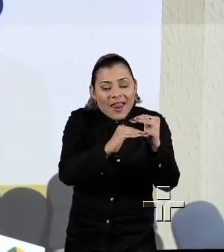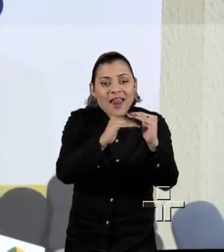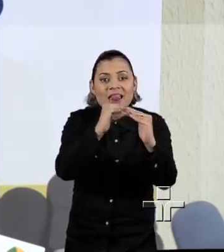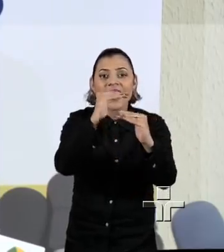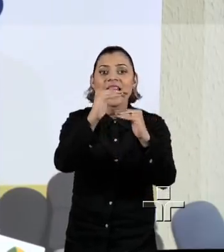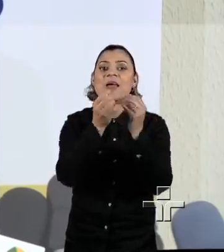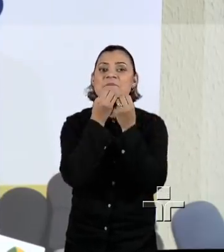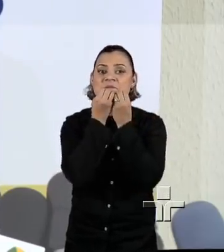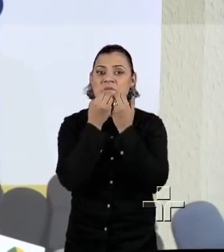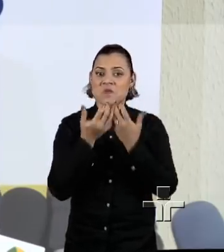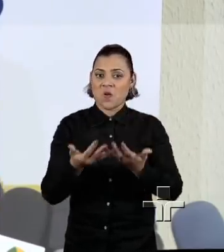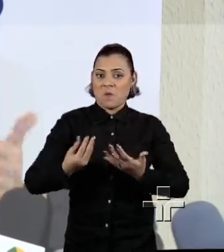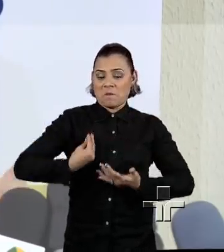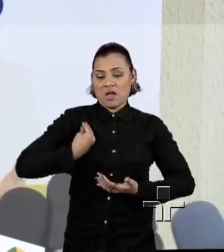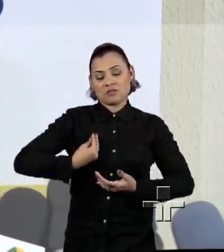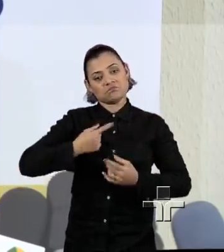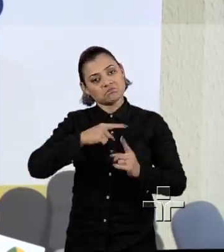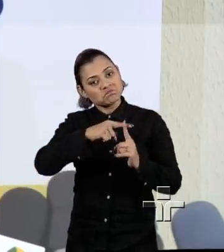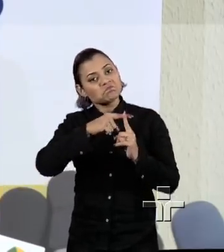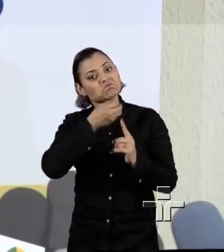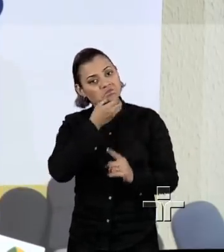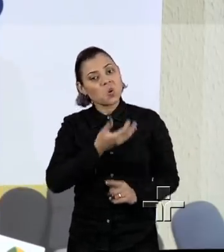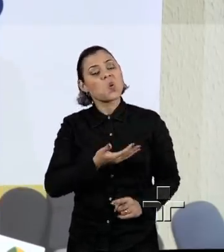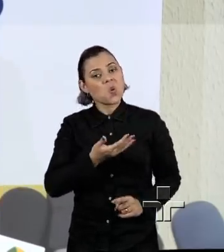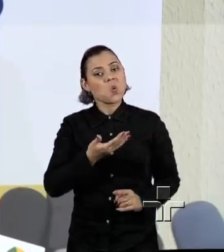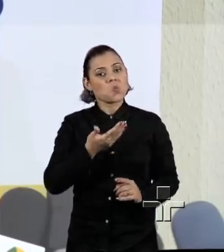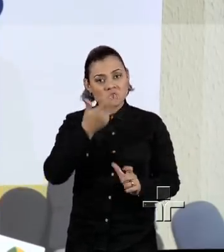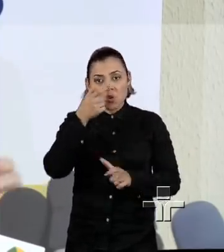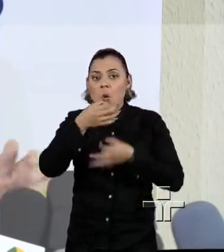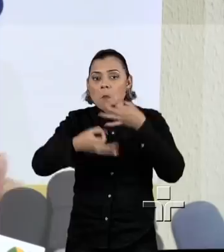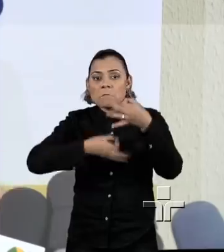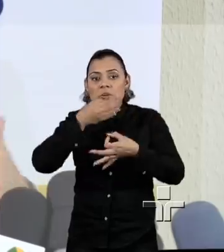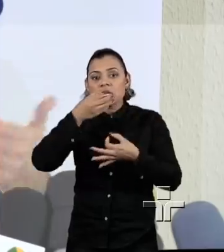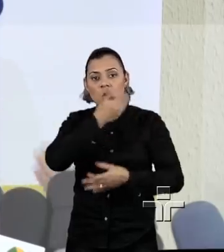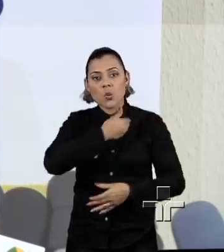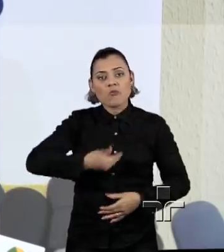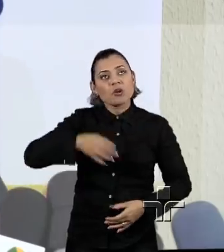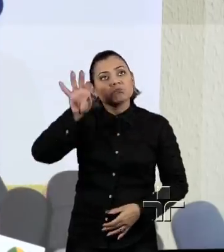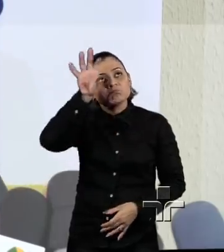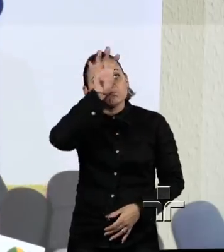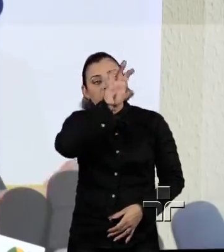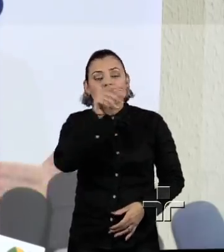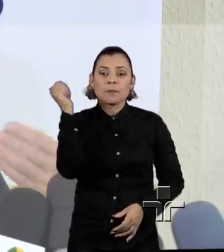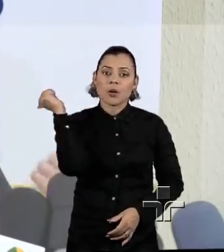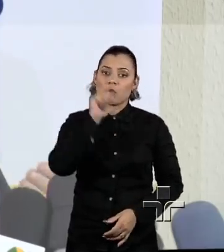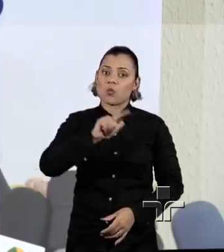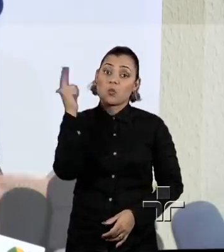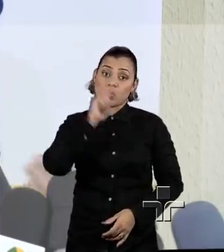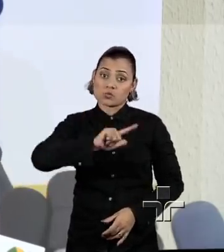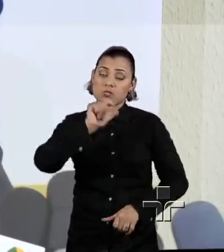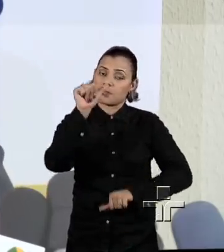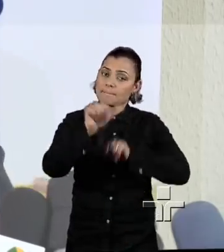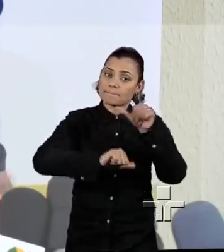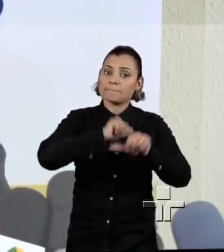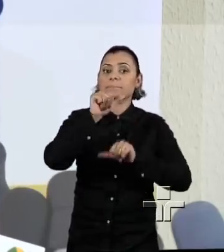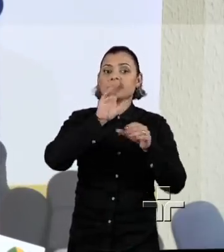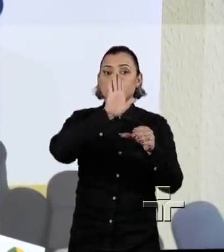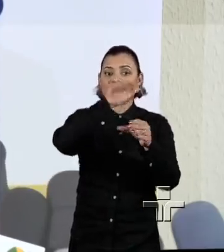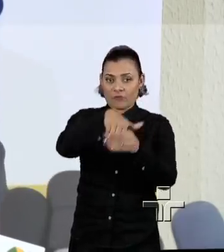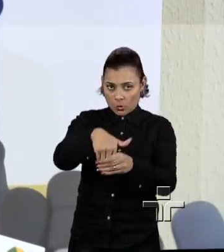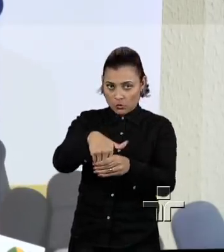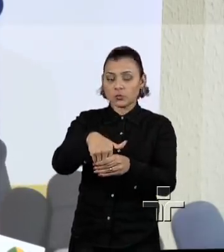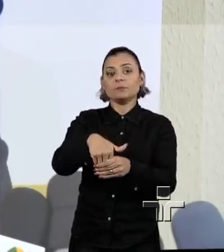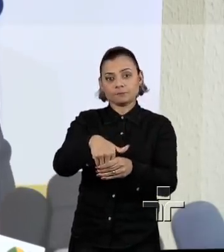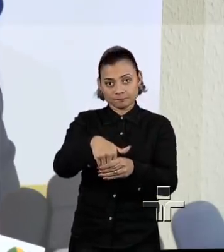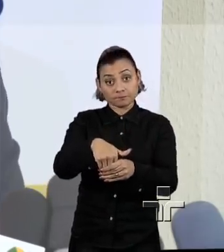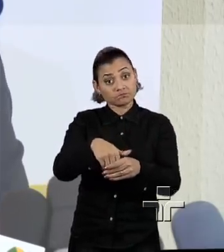na participação positiva dos governadores para transformar esta positividade em votos. Não